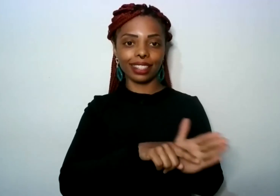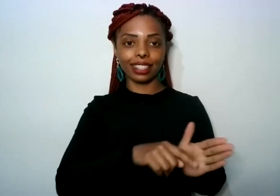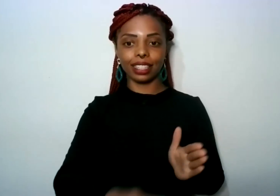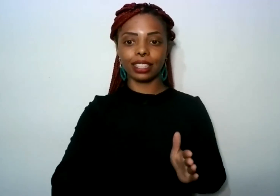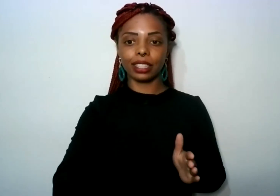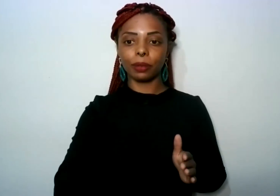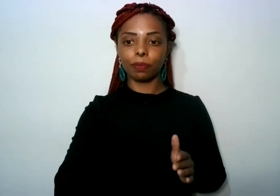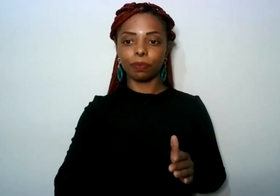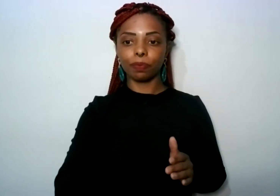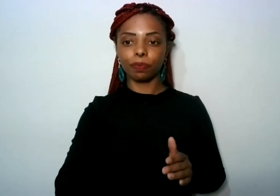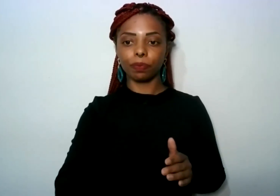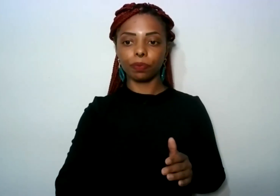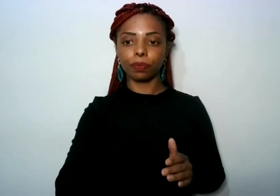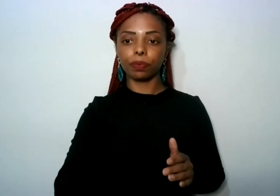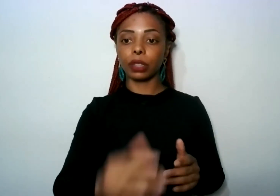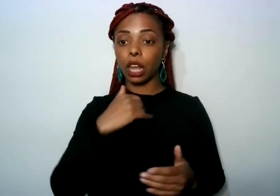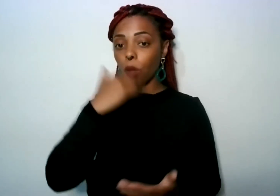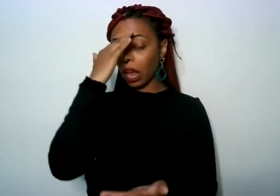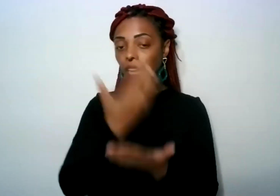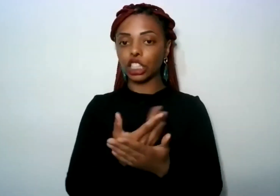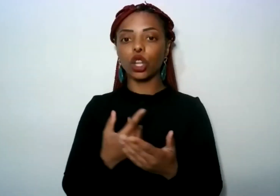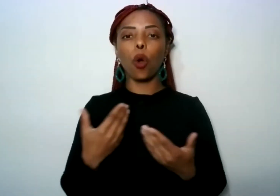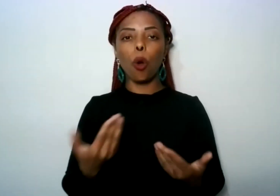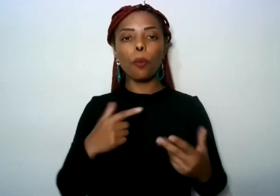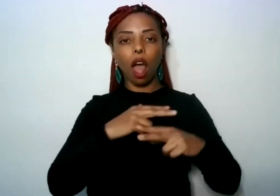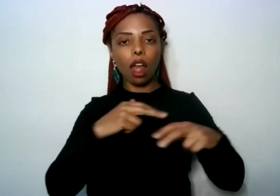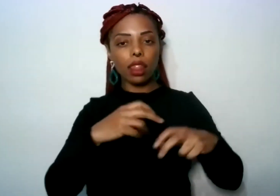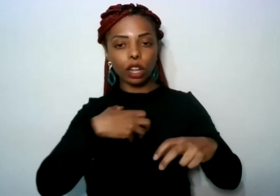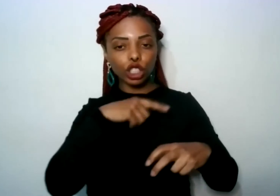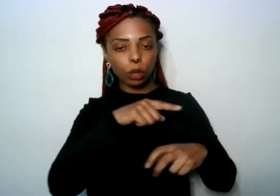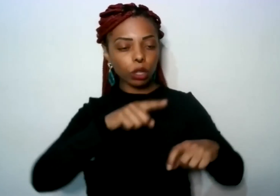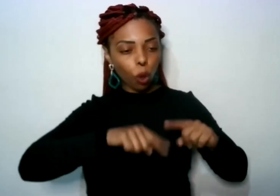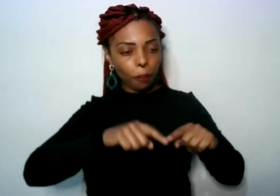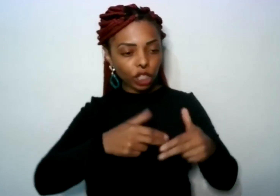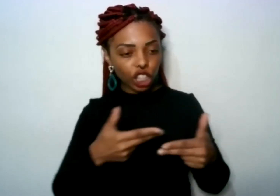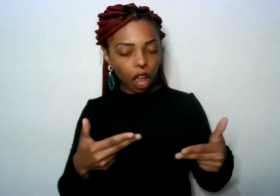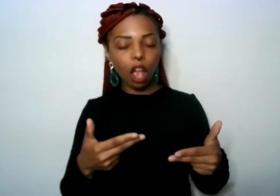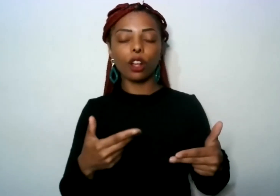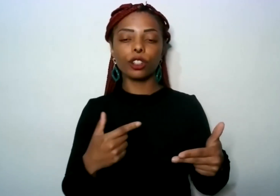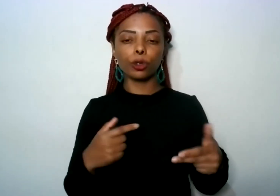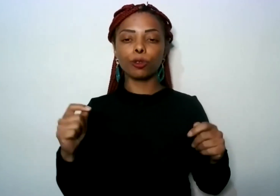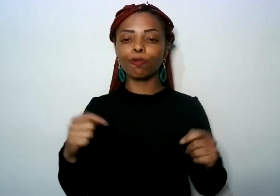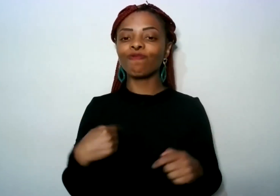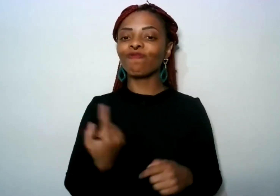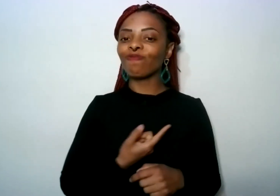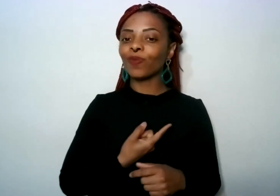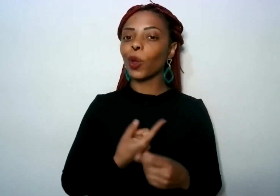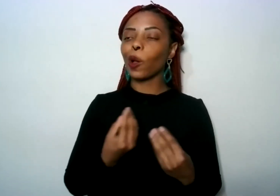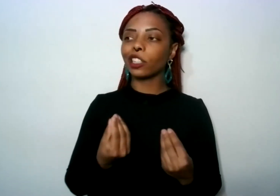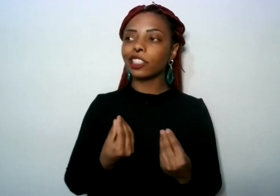análise que se faz dos objetos a gente tem muito a dever a metodologia